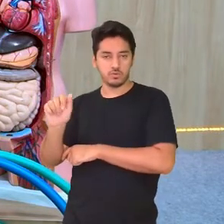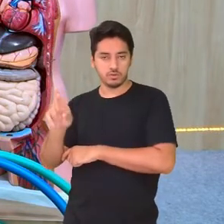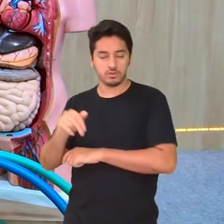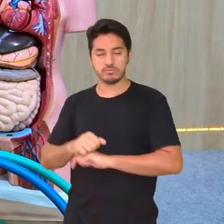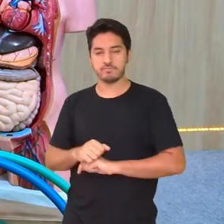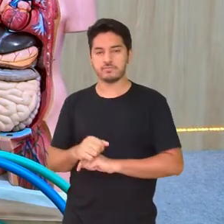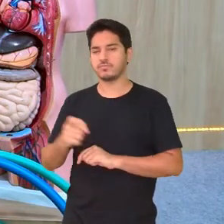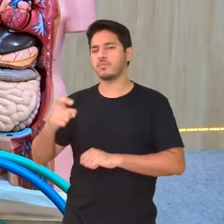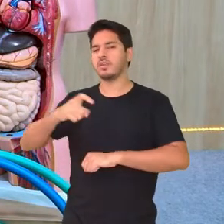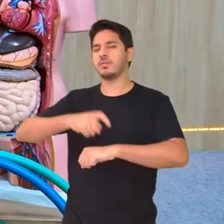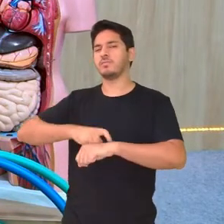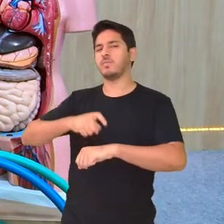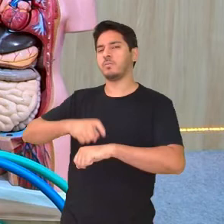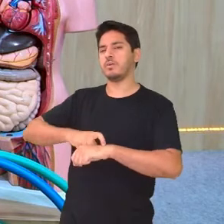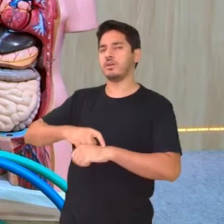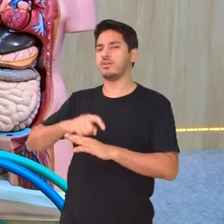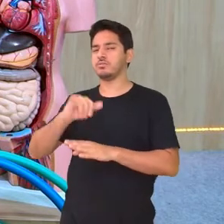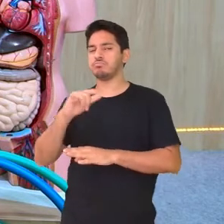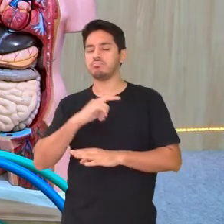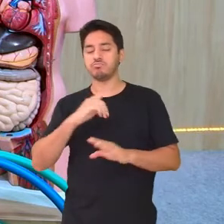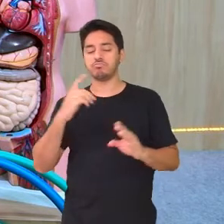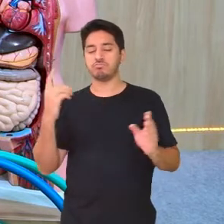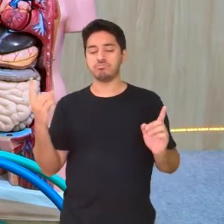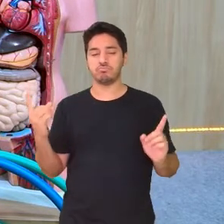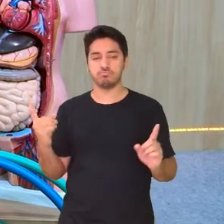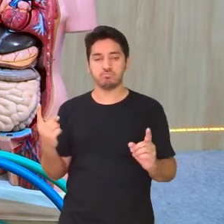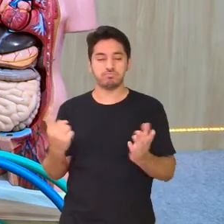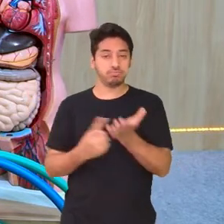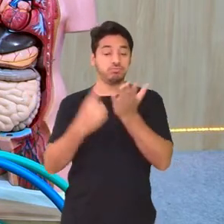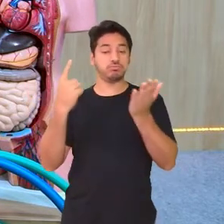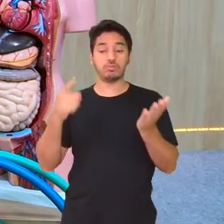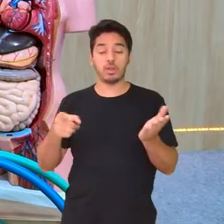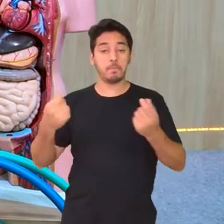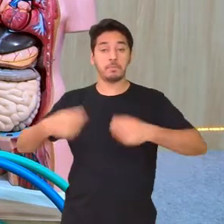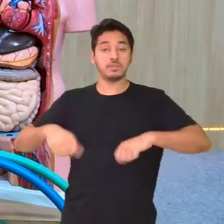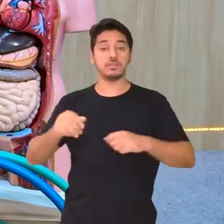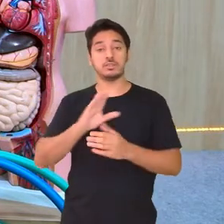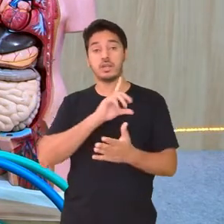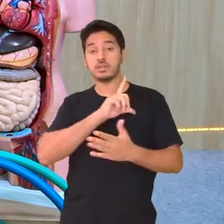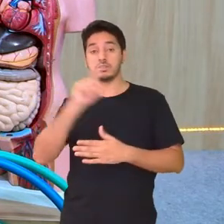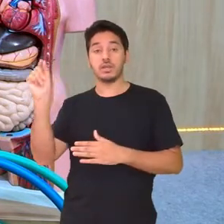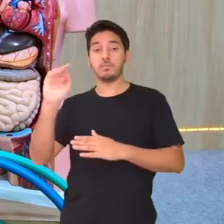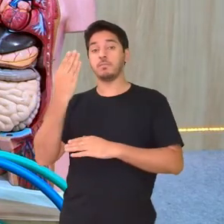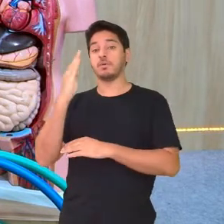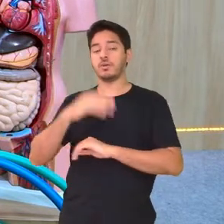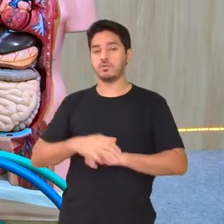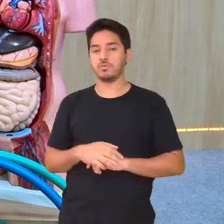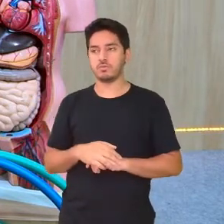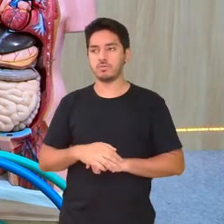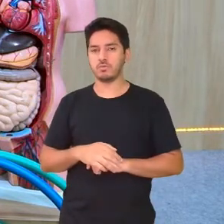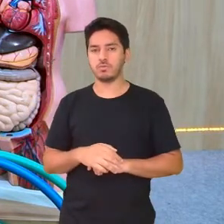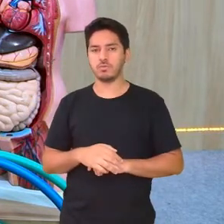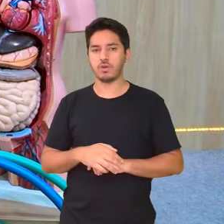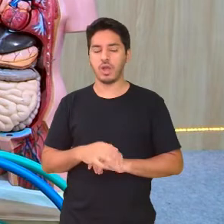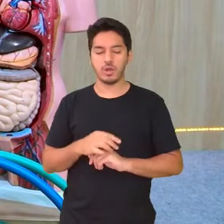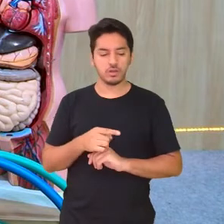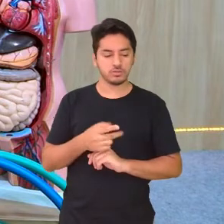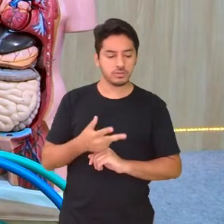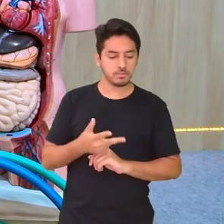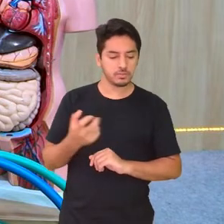se tiver essa coincidência, dele precisar ir ao banheiro. E quando você perceber, ele já está